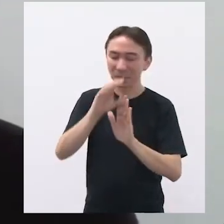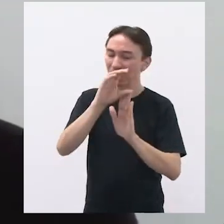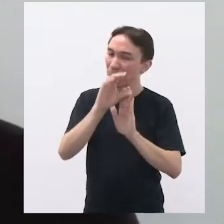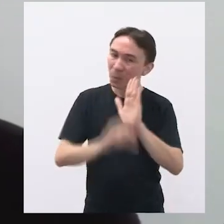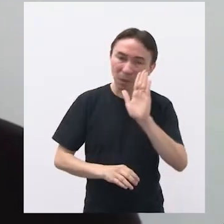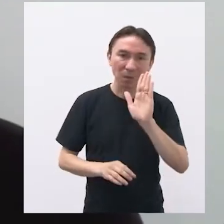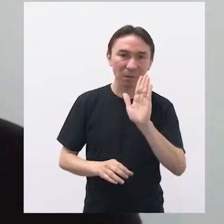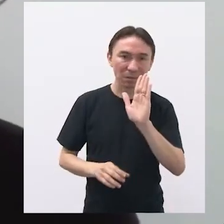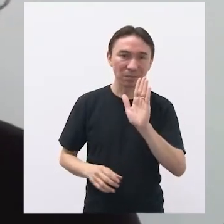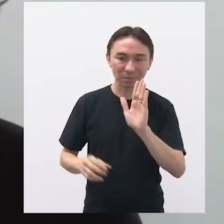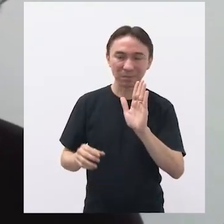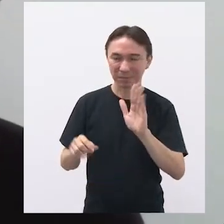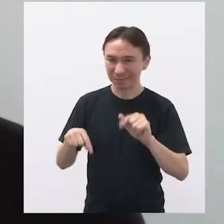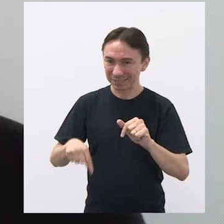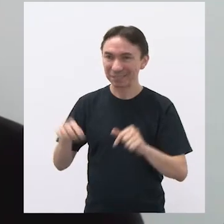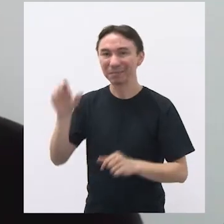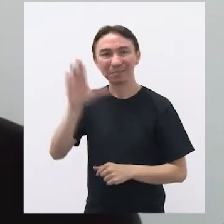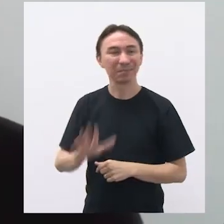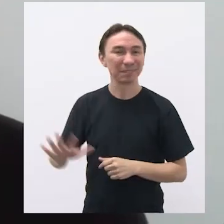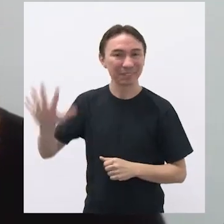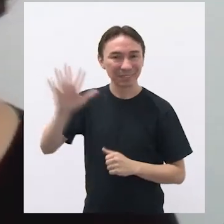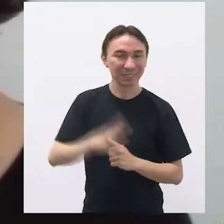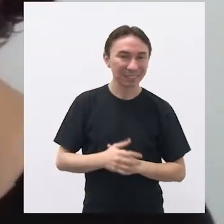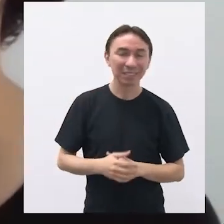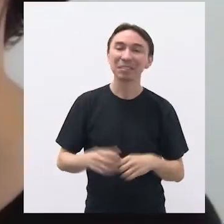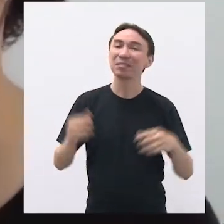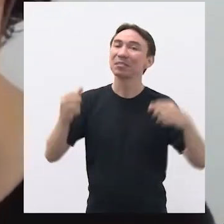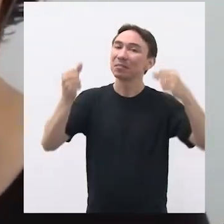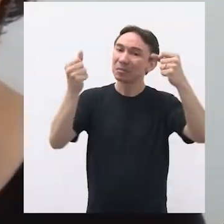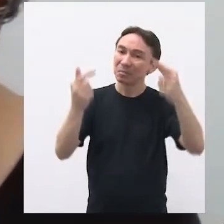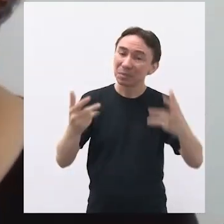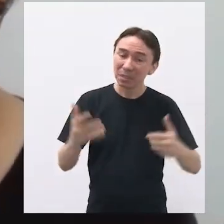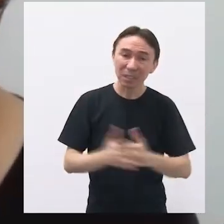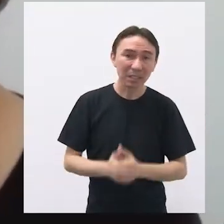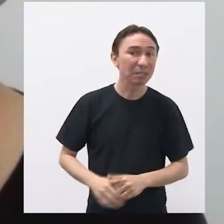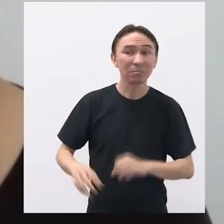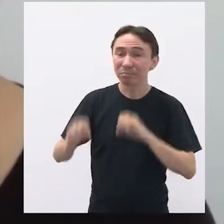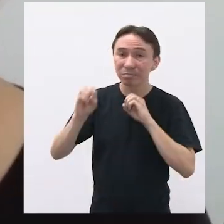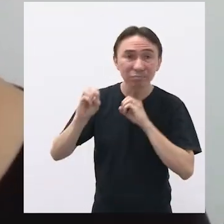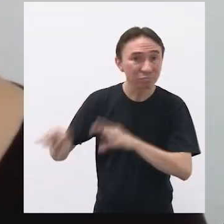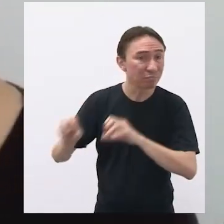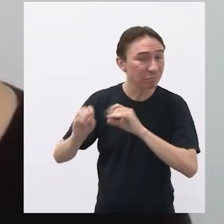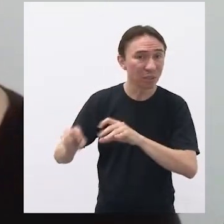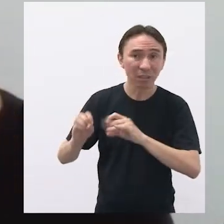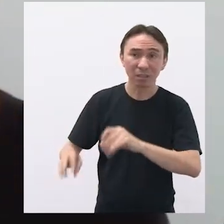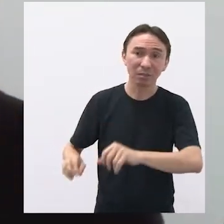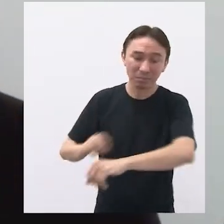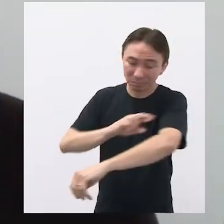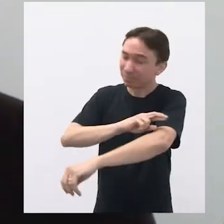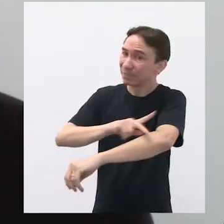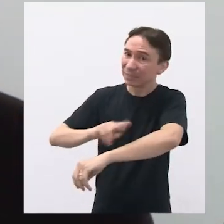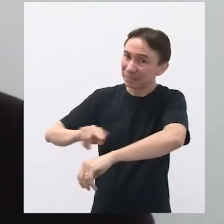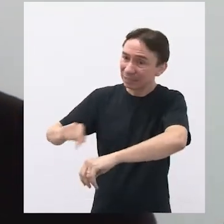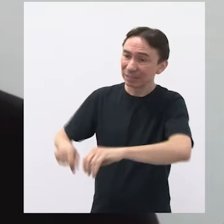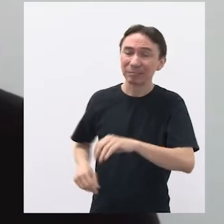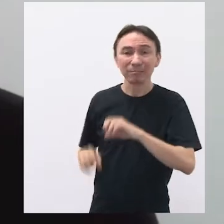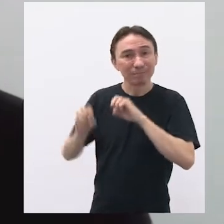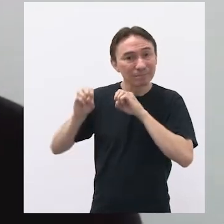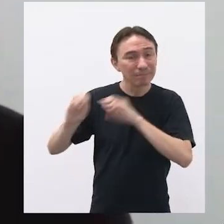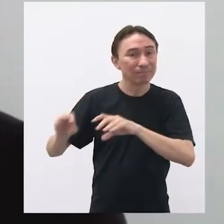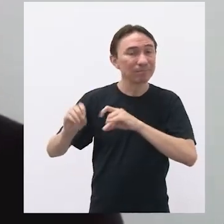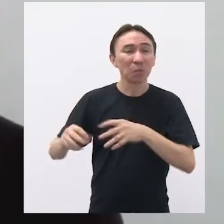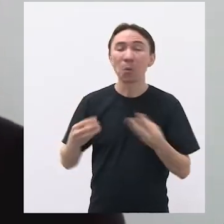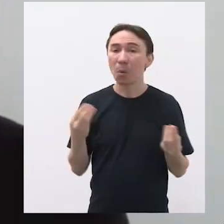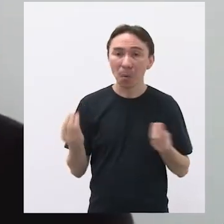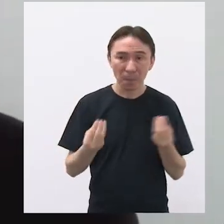traz como essência o que é educar para as relações étnico-raciais, né? Por favor, no penúltimo slide, só para mostrar para